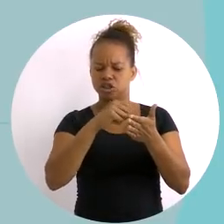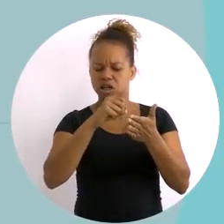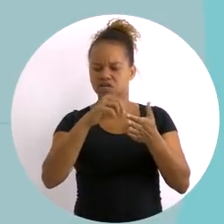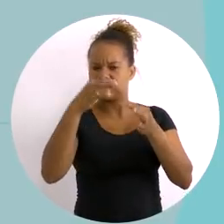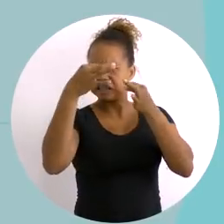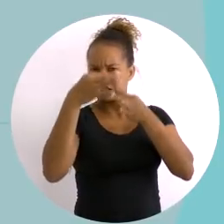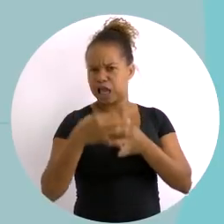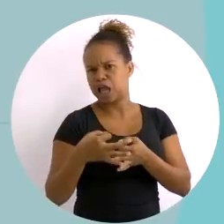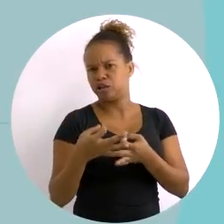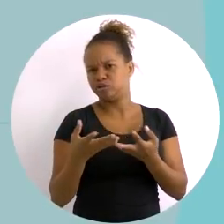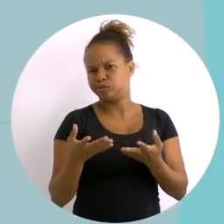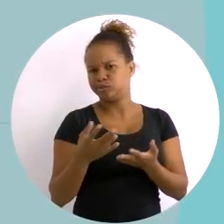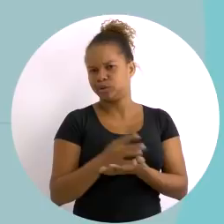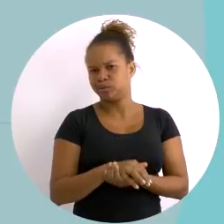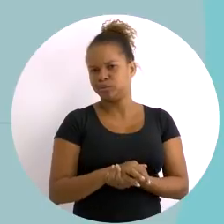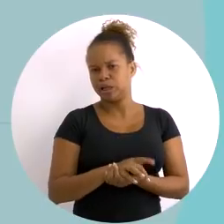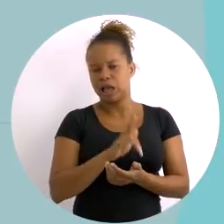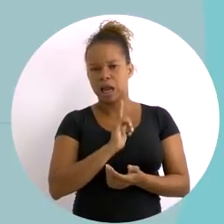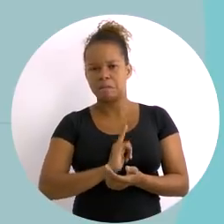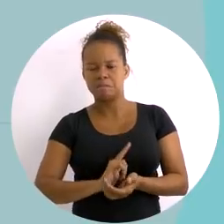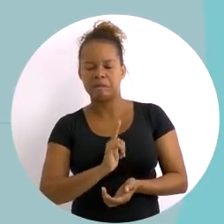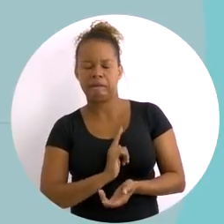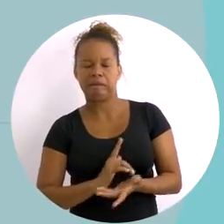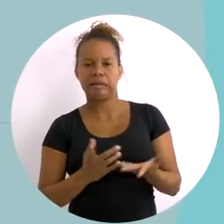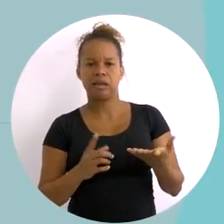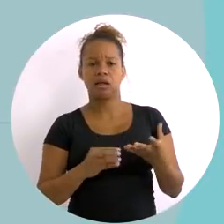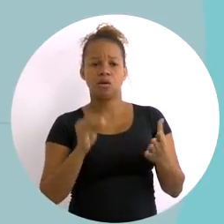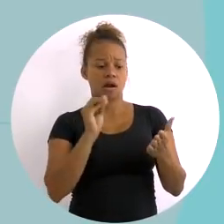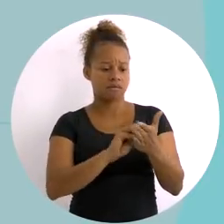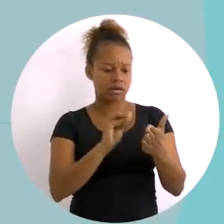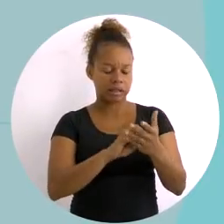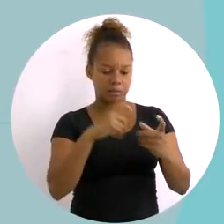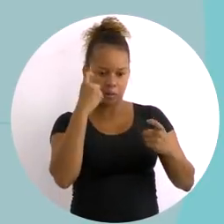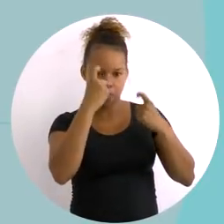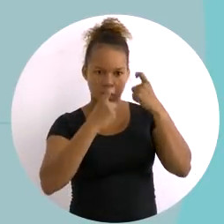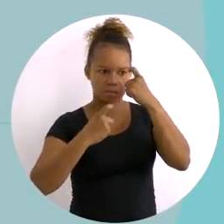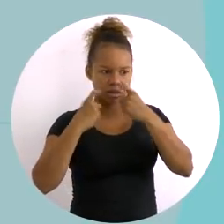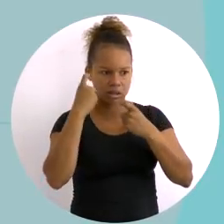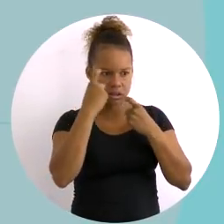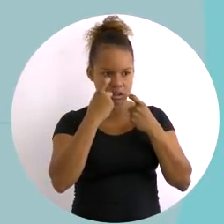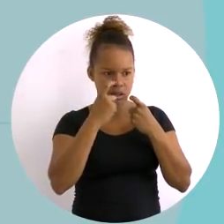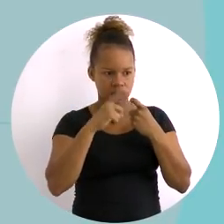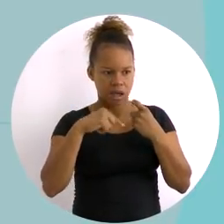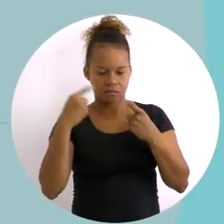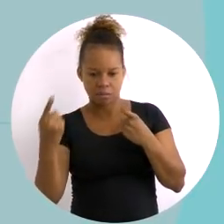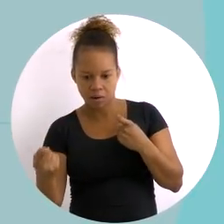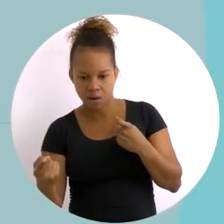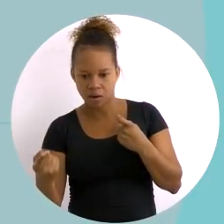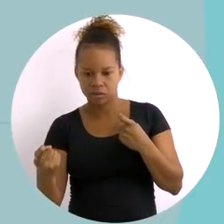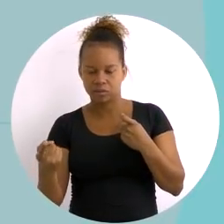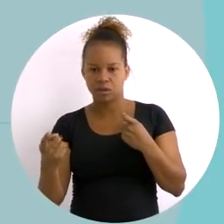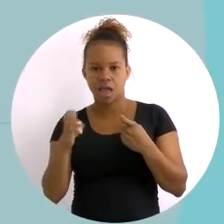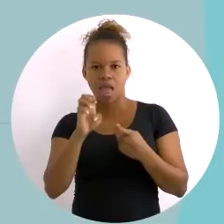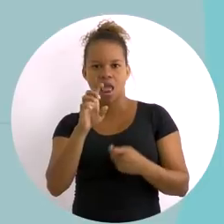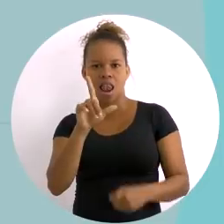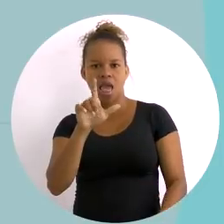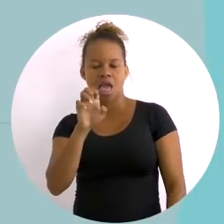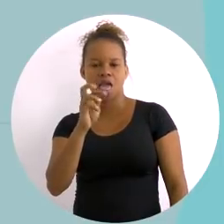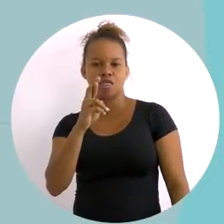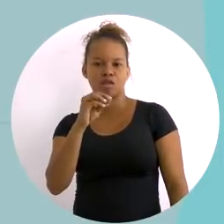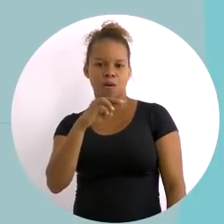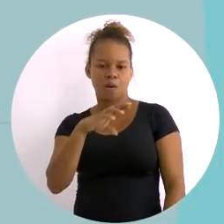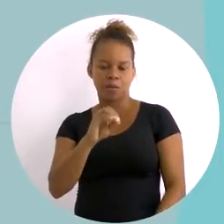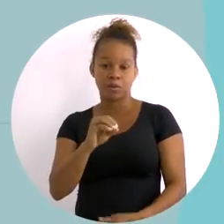com a gramática, e quando essa falta de preocupação ela vai para os meios eletrônicos no